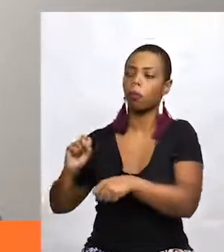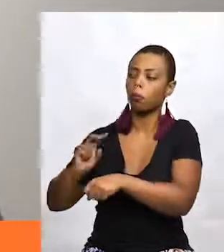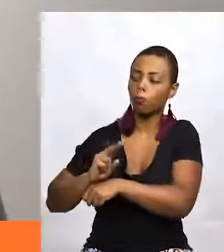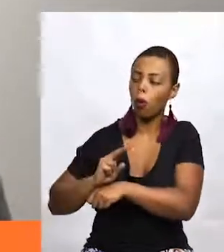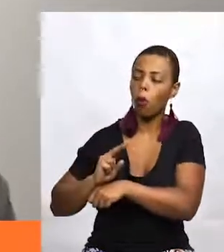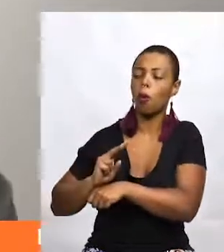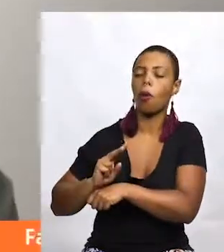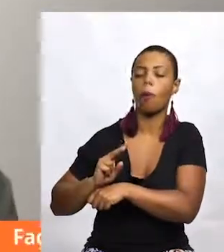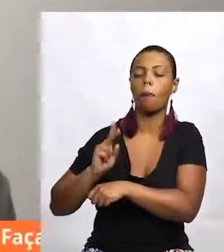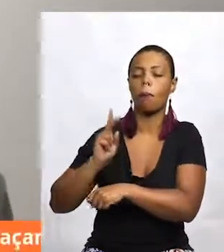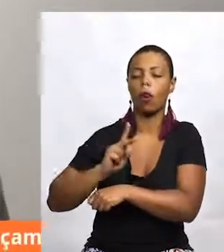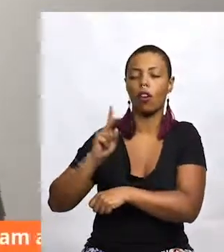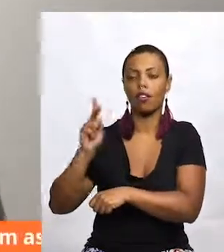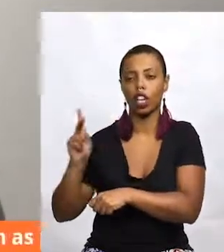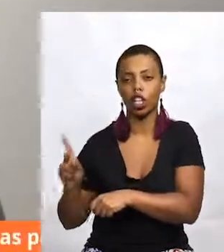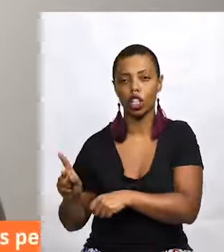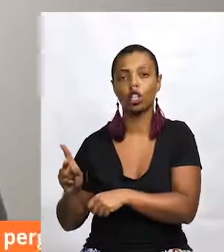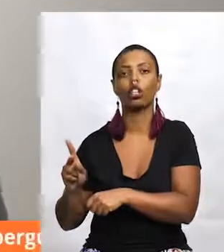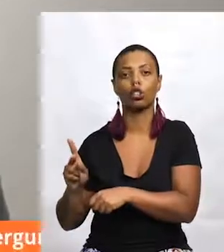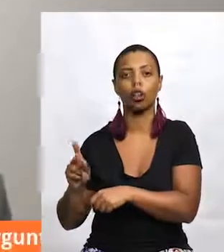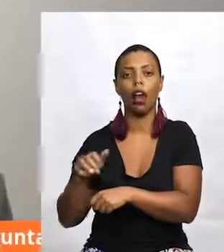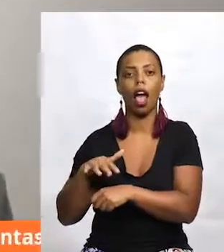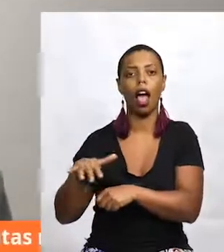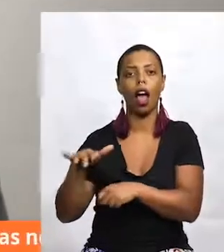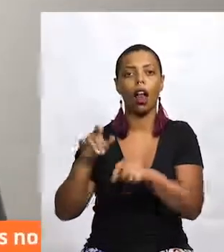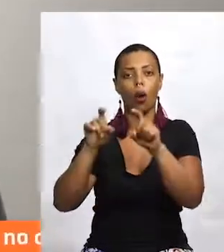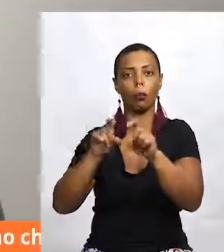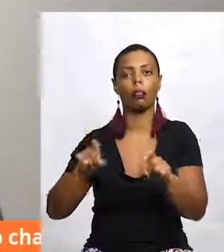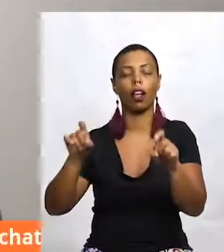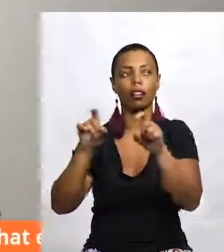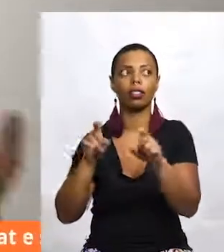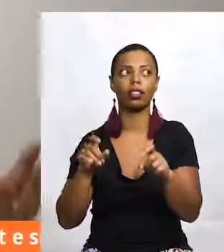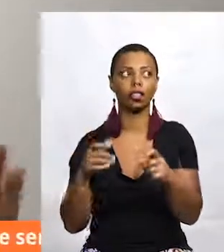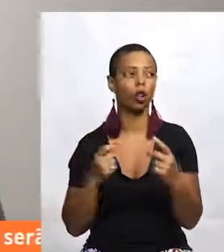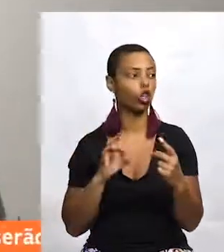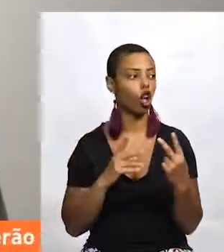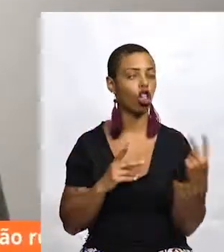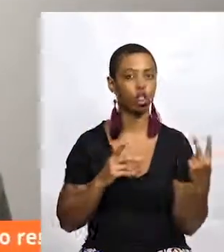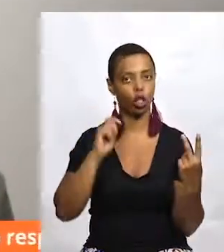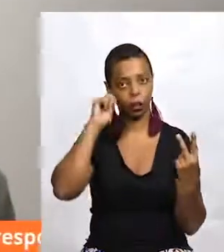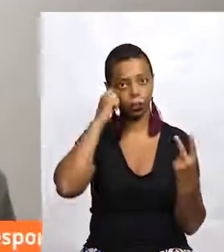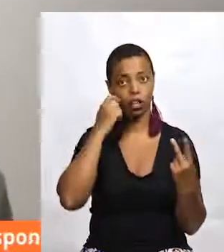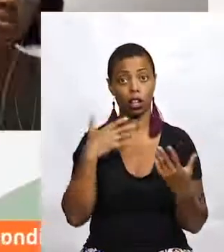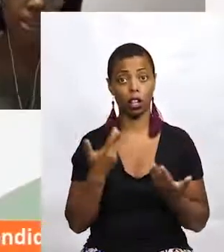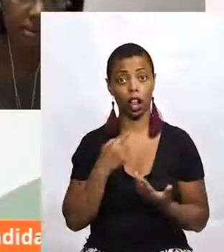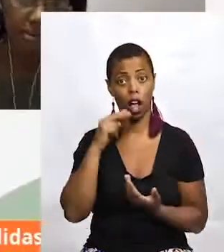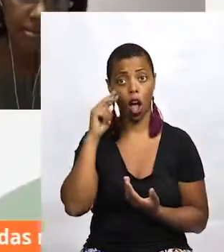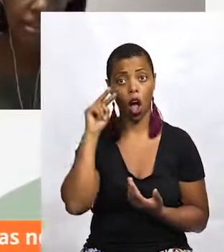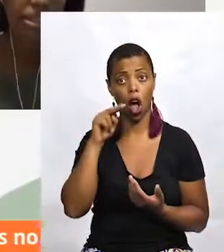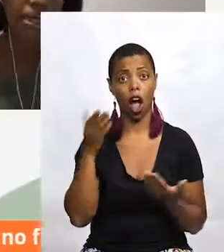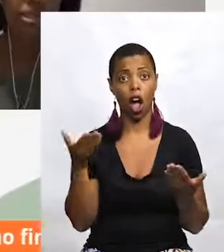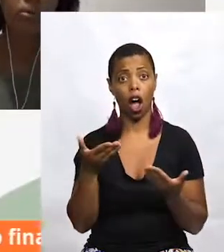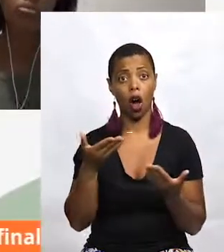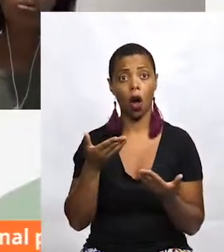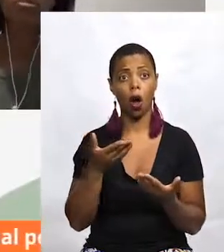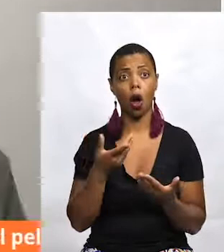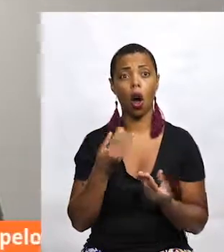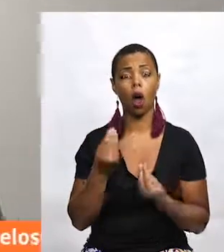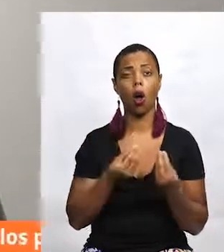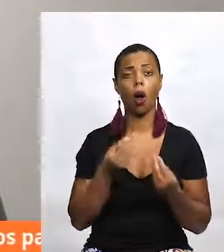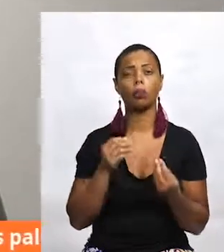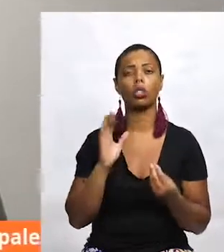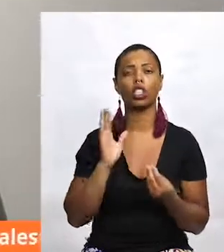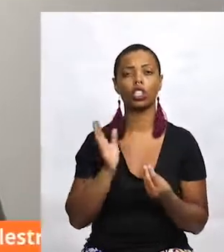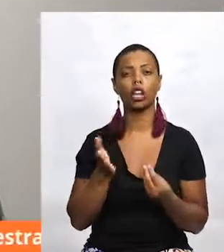somos 2 de 140. E alunos, você conta, né? Eu me lembro, assim, eu dei aula para 2 alunos negros, né? Então, o